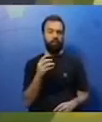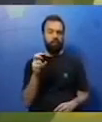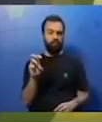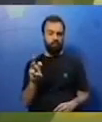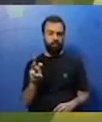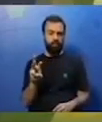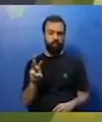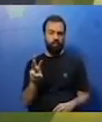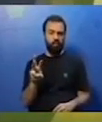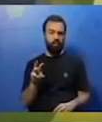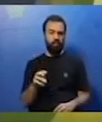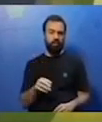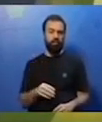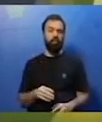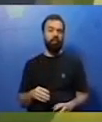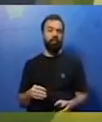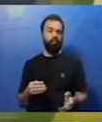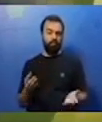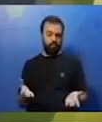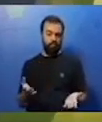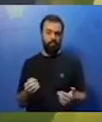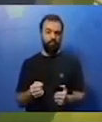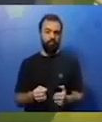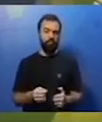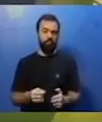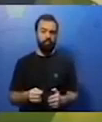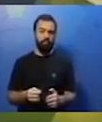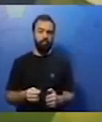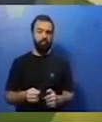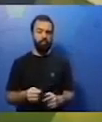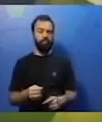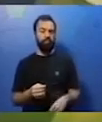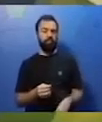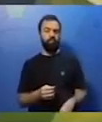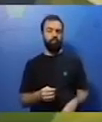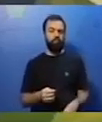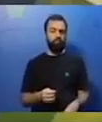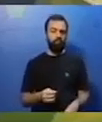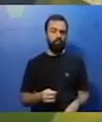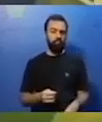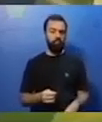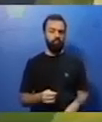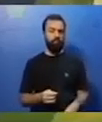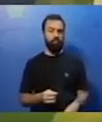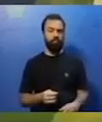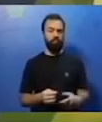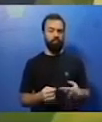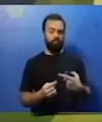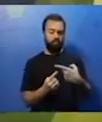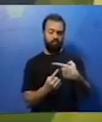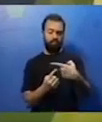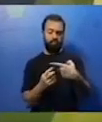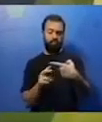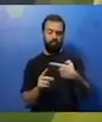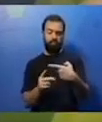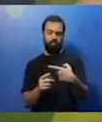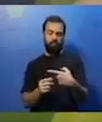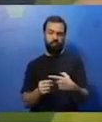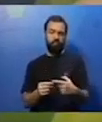43. Portanto, esse denominador 172 é igual